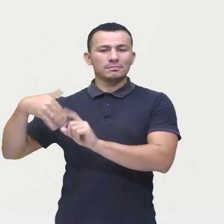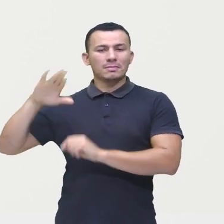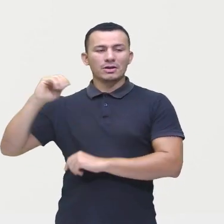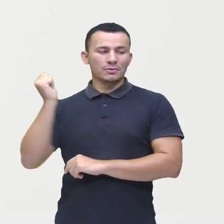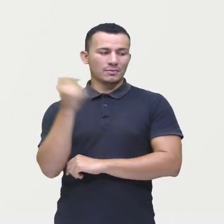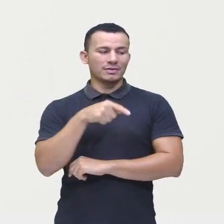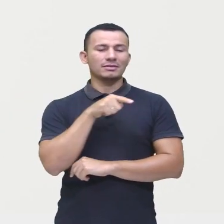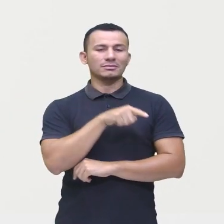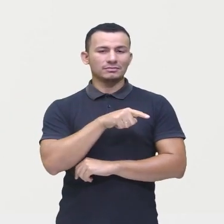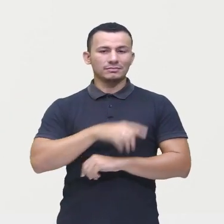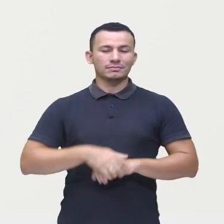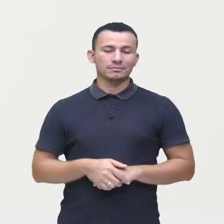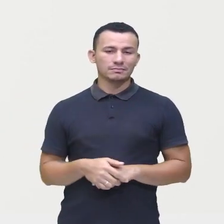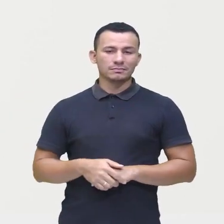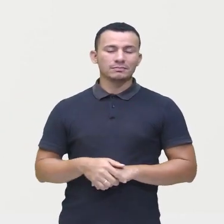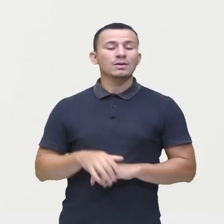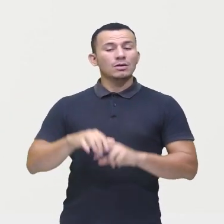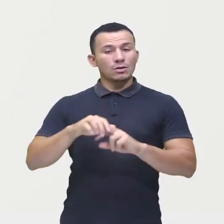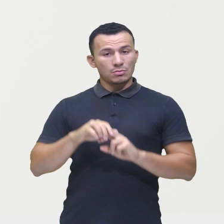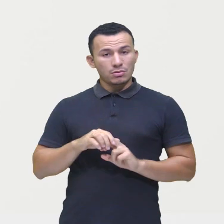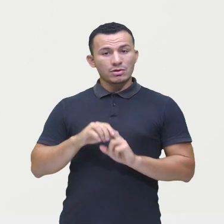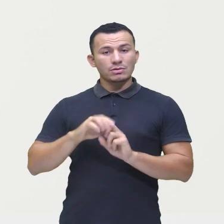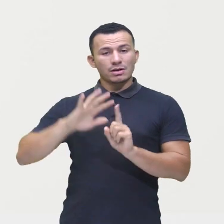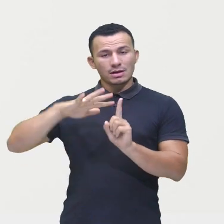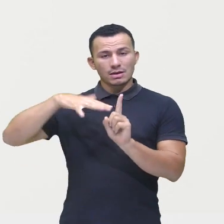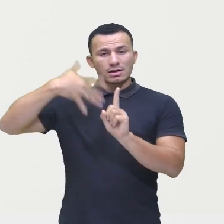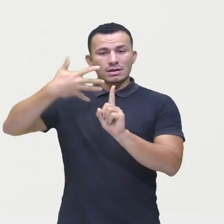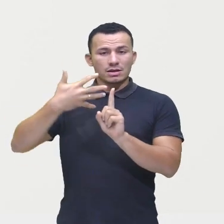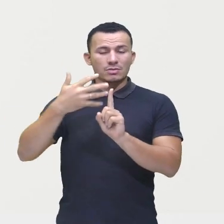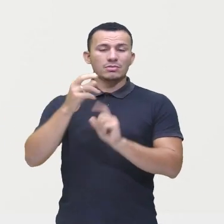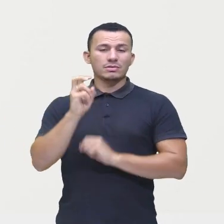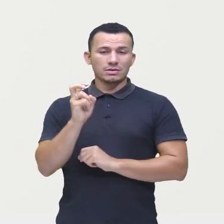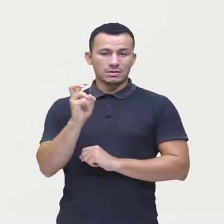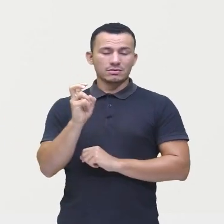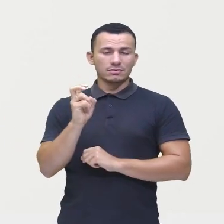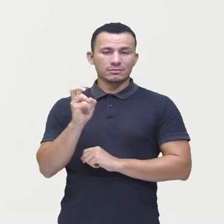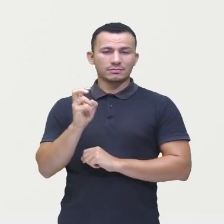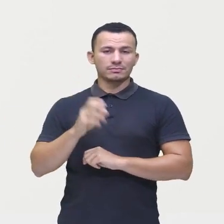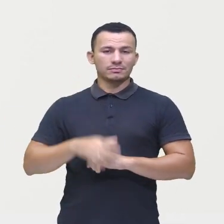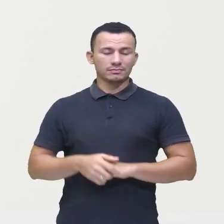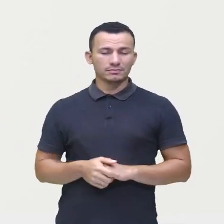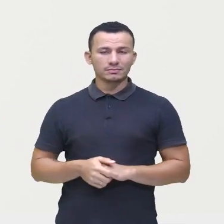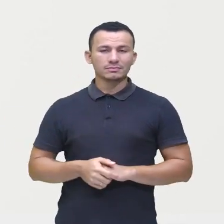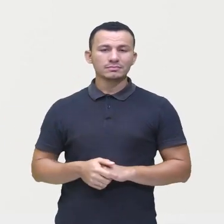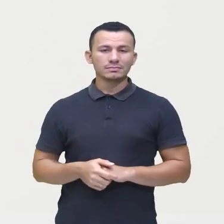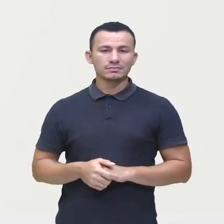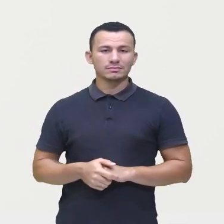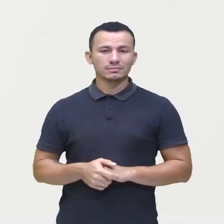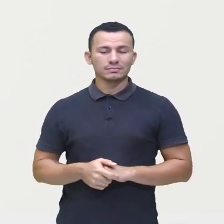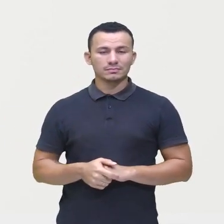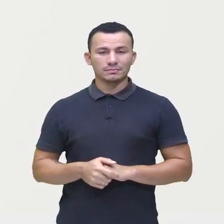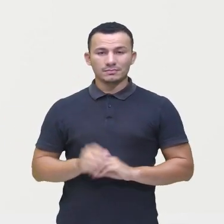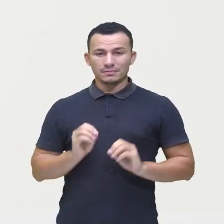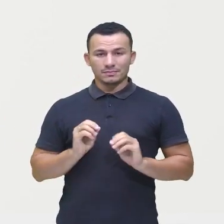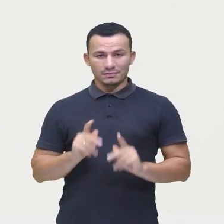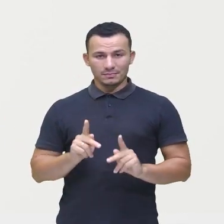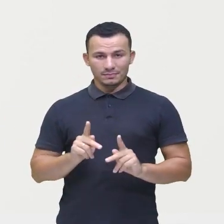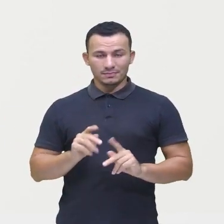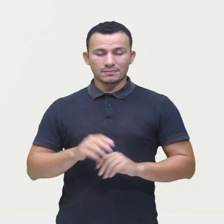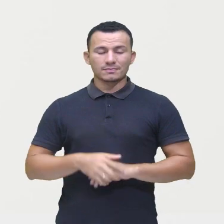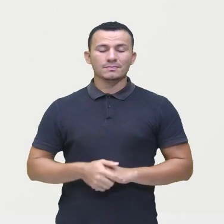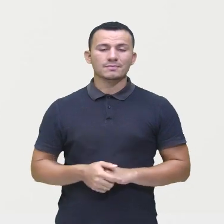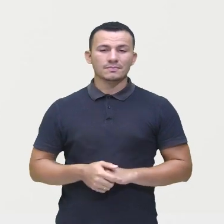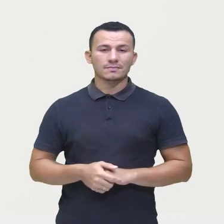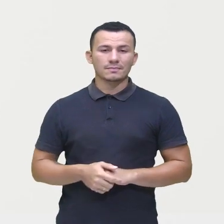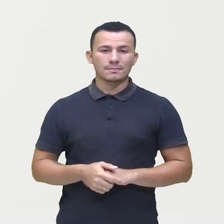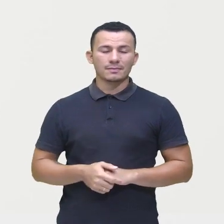700 bombons, que é justamente o quíntuplo de 140, tá certo? Então,